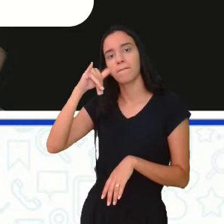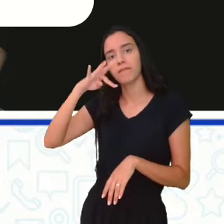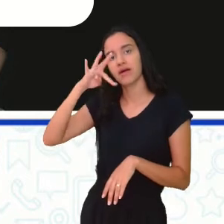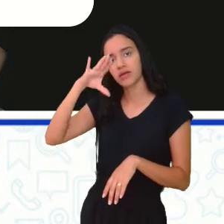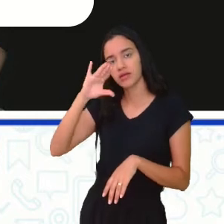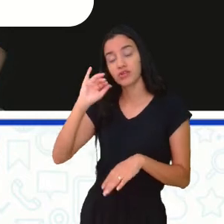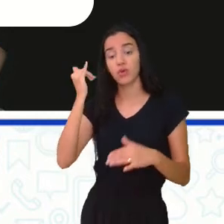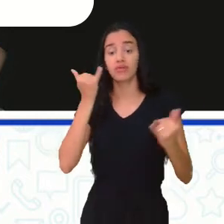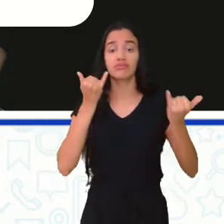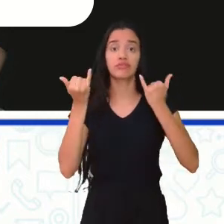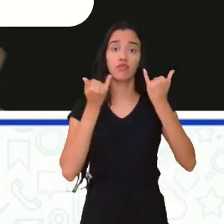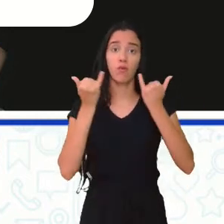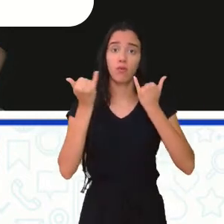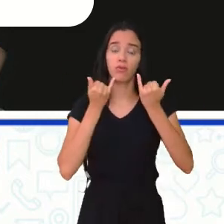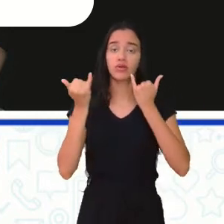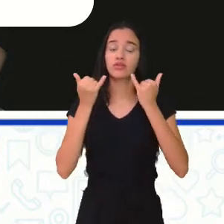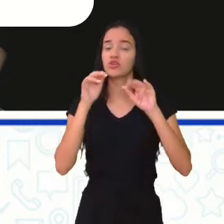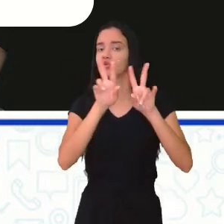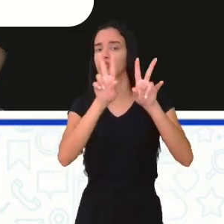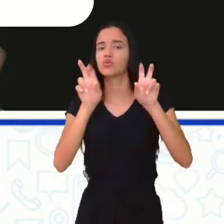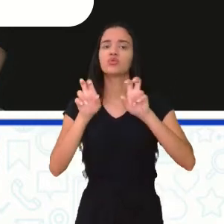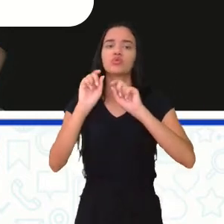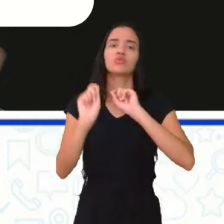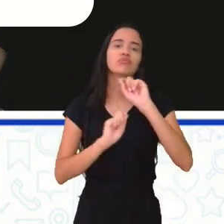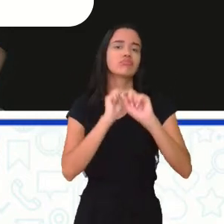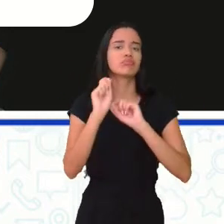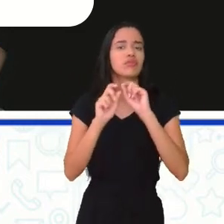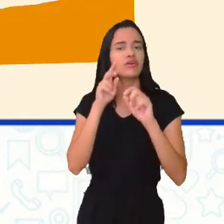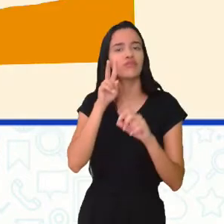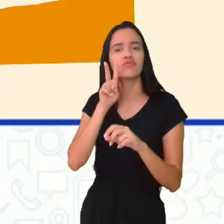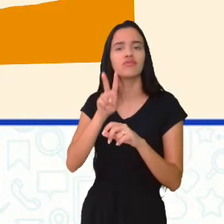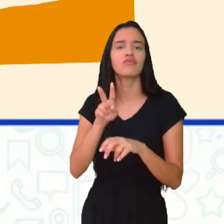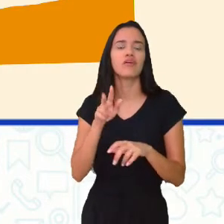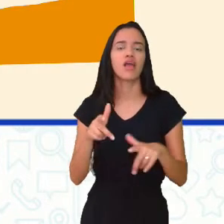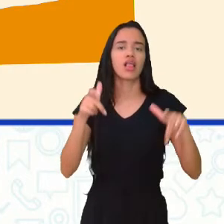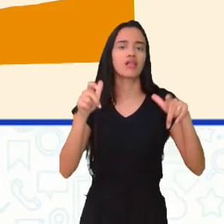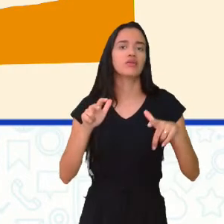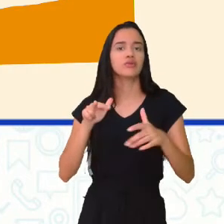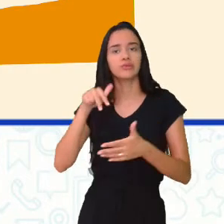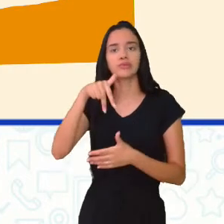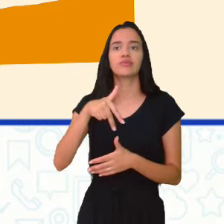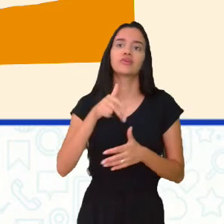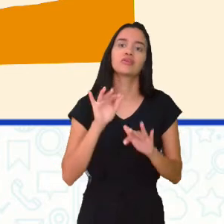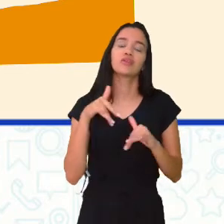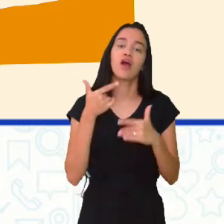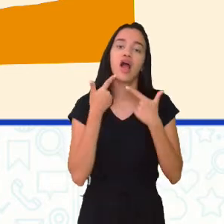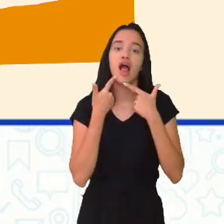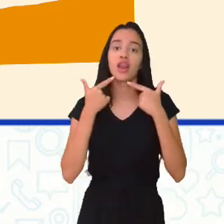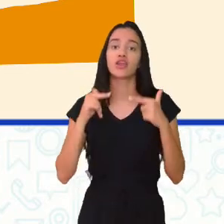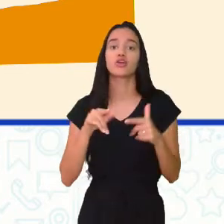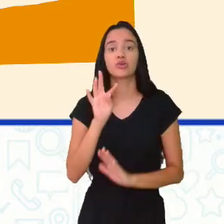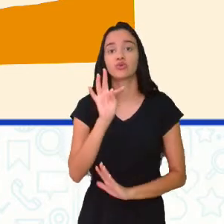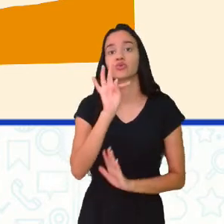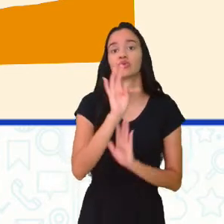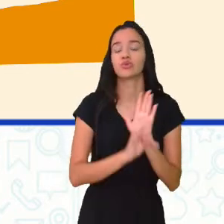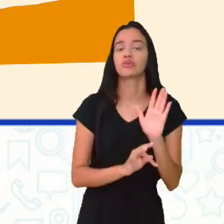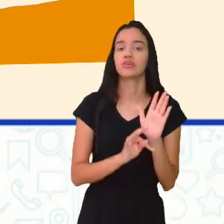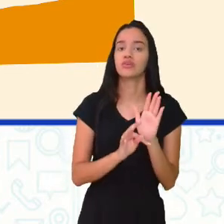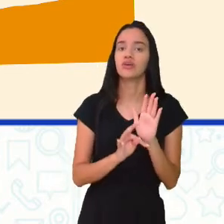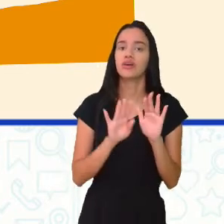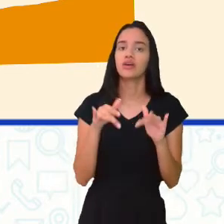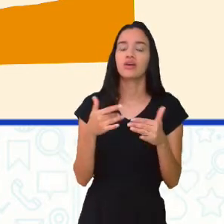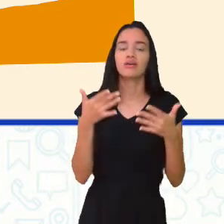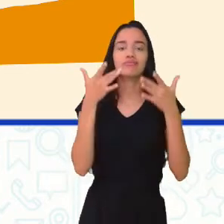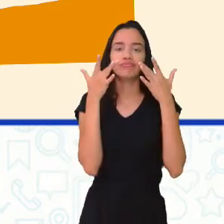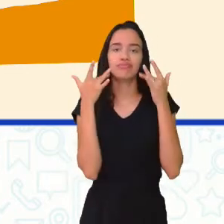dar informações sobre aquilo que se vê no palco. Então, a linguagem do texto da